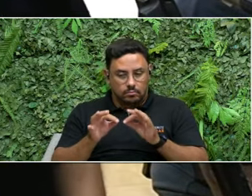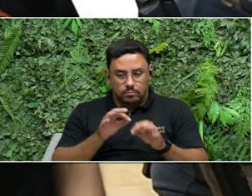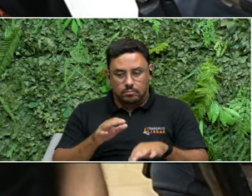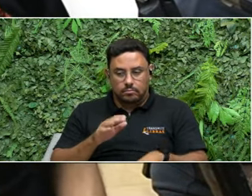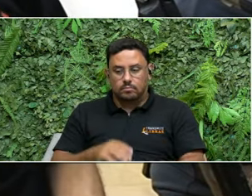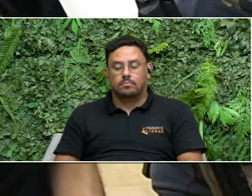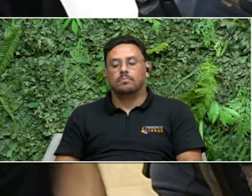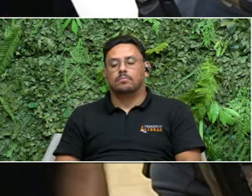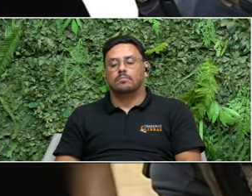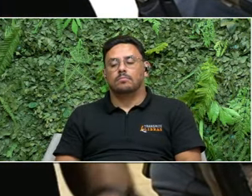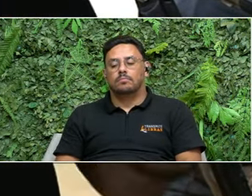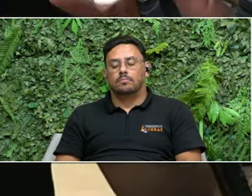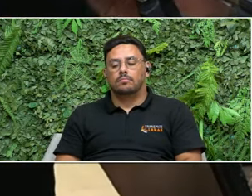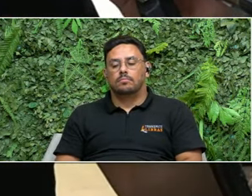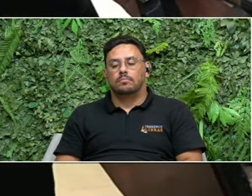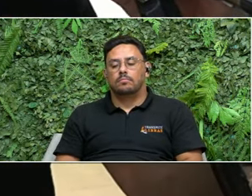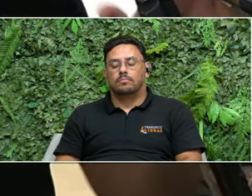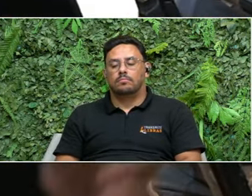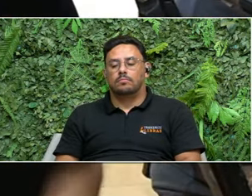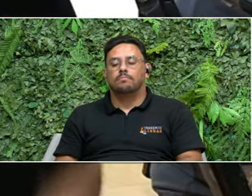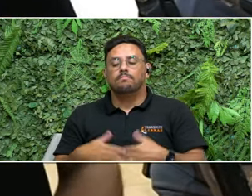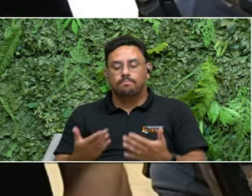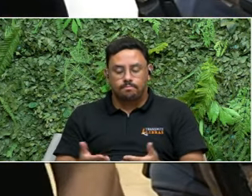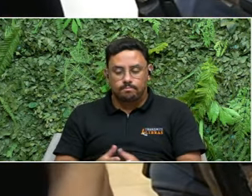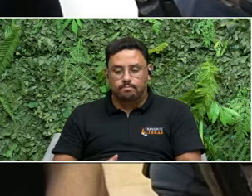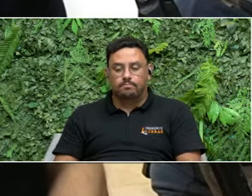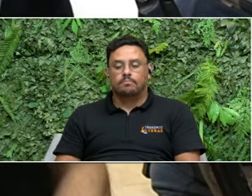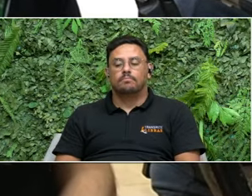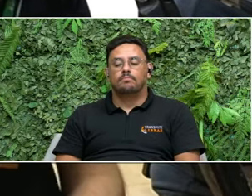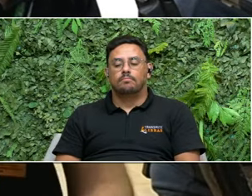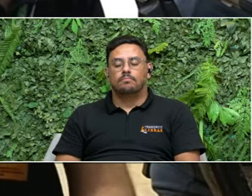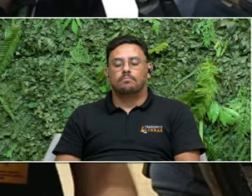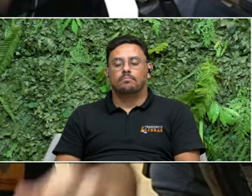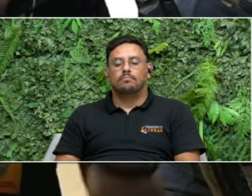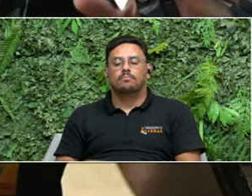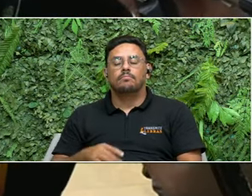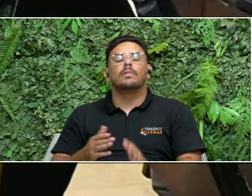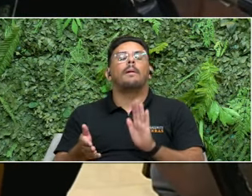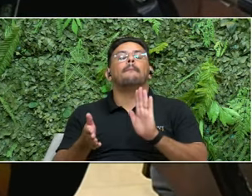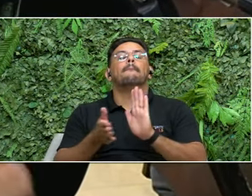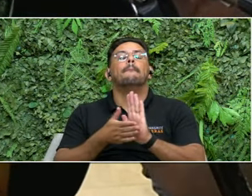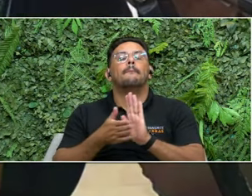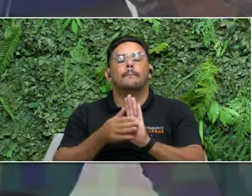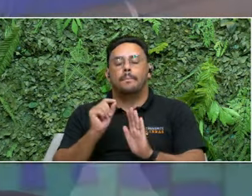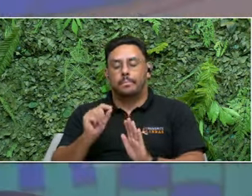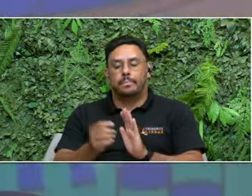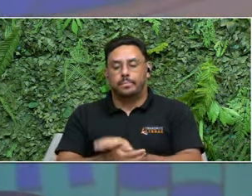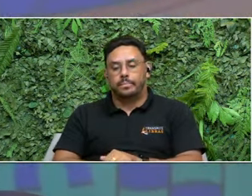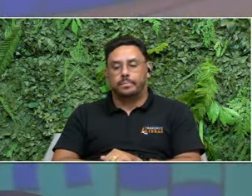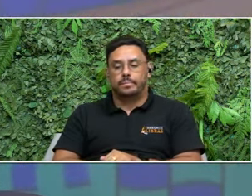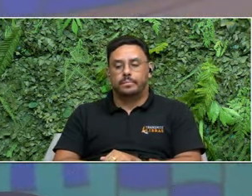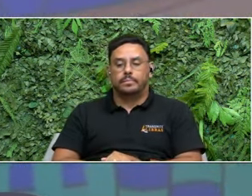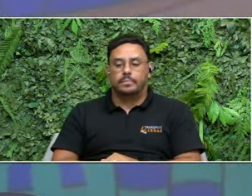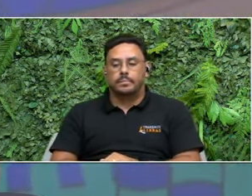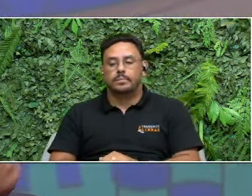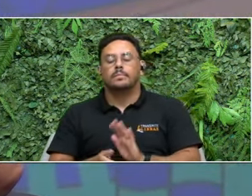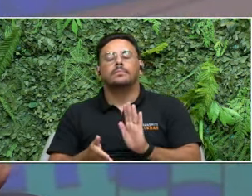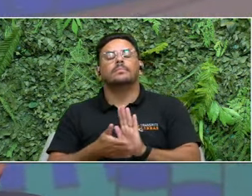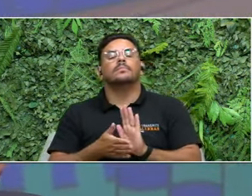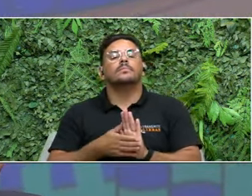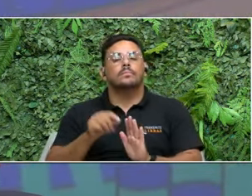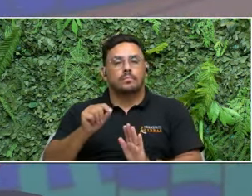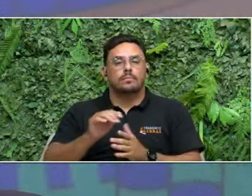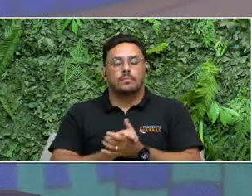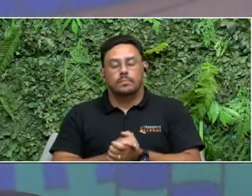B tá fala bom deixa eu propor aqui não Roli a bola pro senhor não beleza vamos